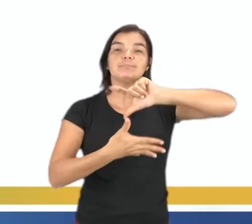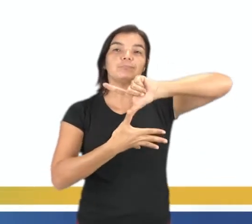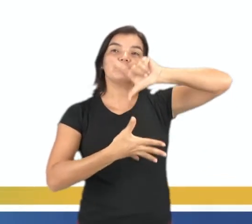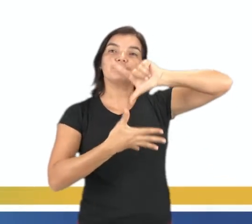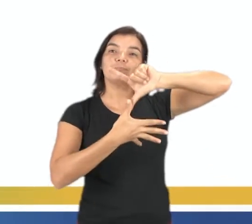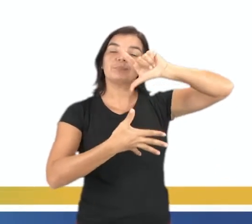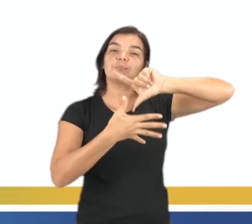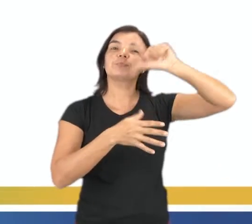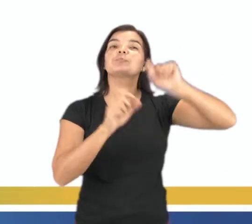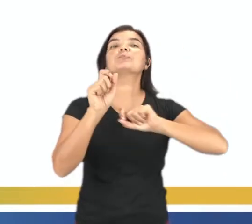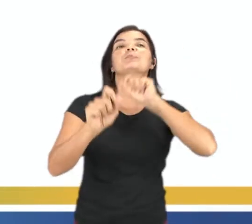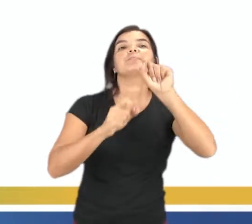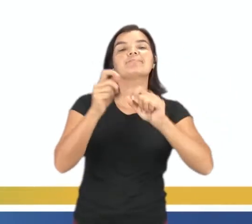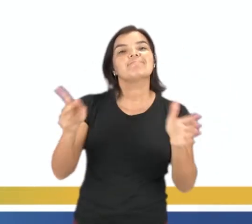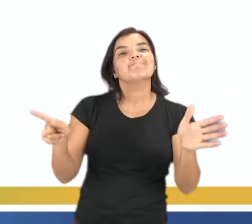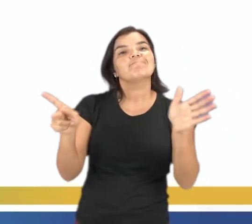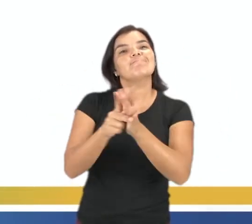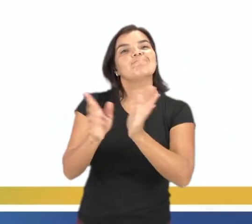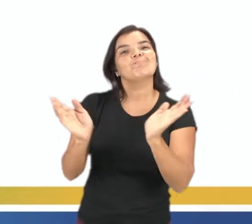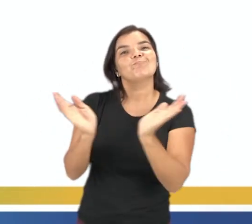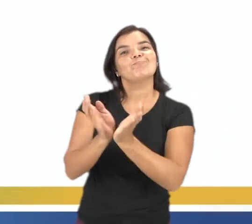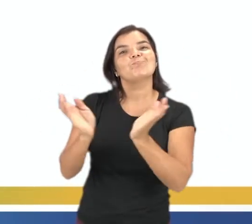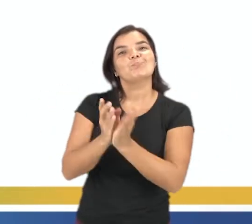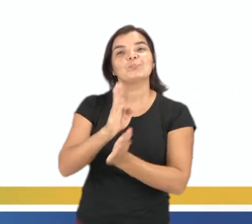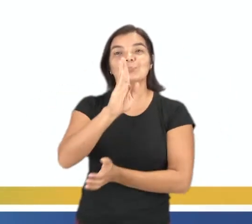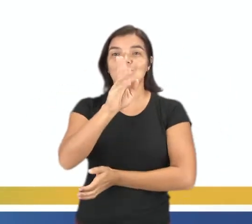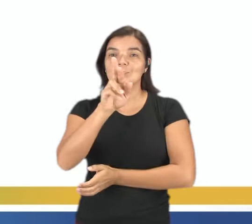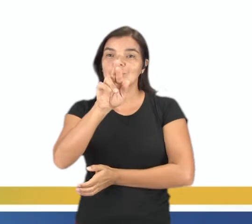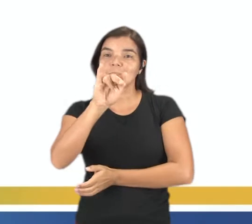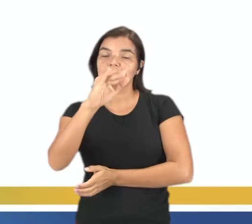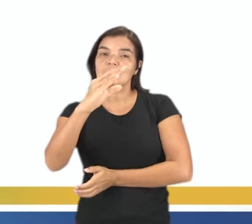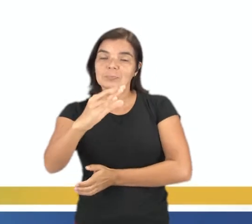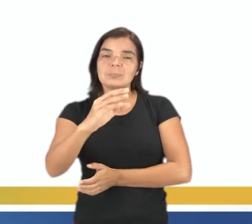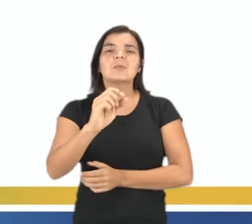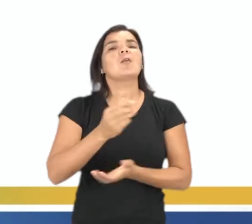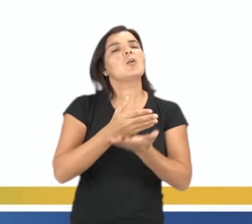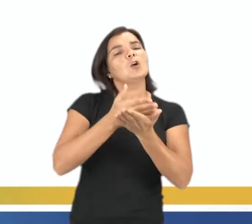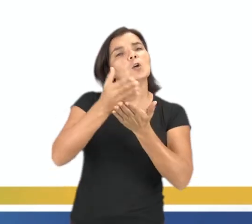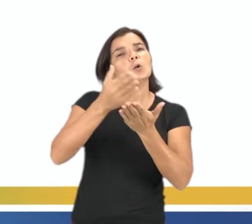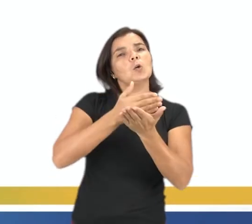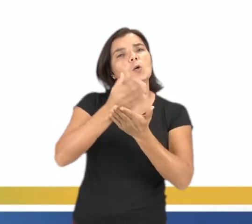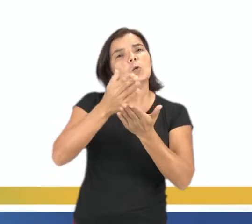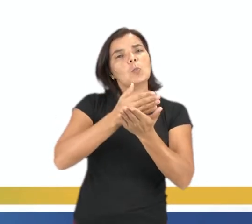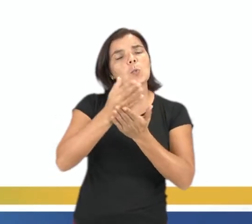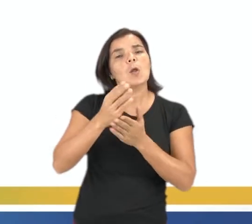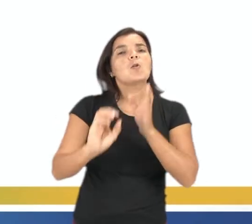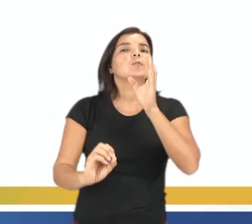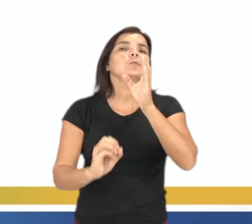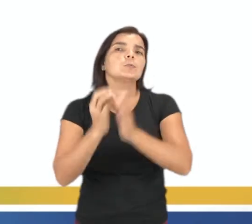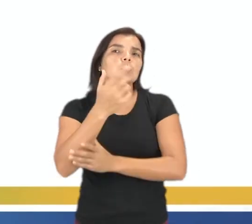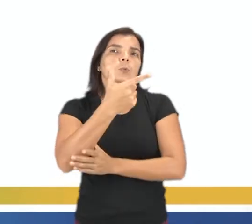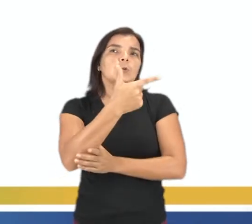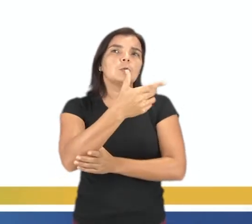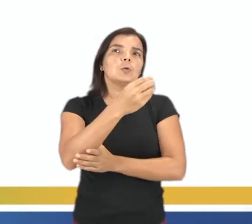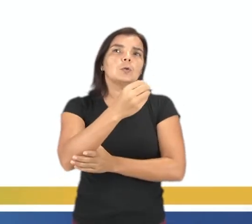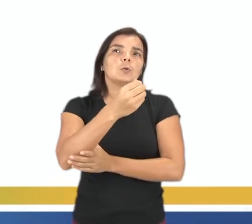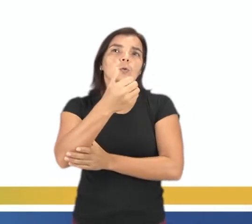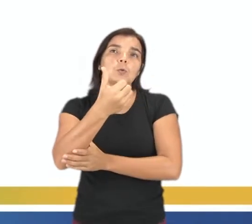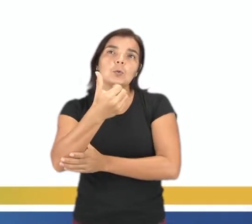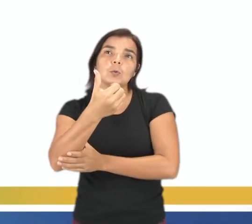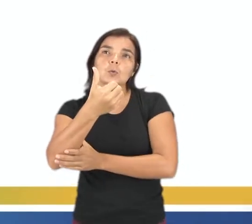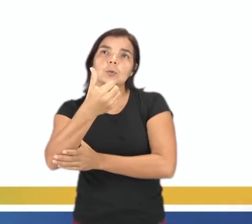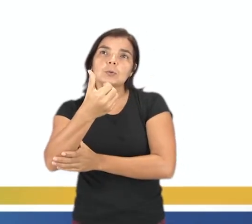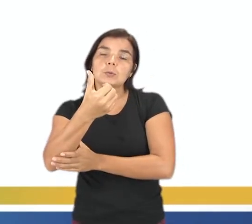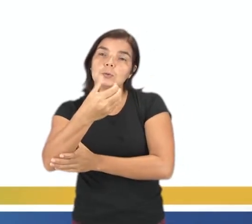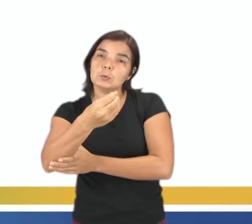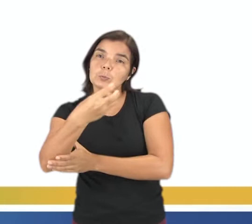Latina, é que ele faz parte do grupo dos BRICS. Inicialmente, a expressão foi criada em 2003